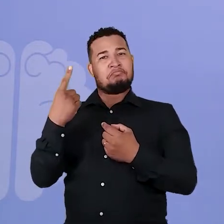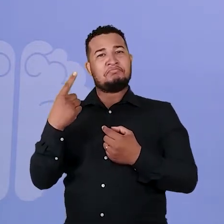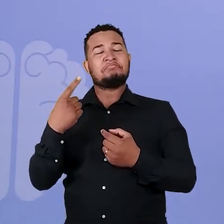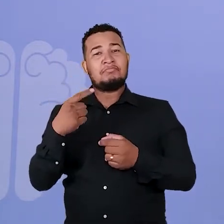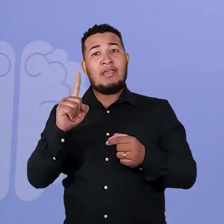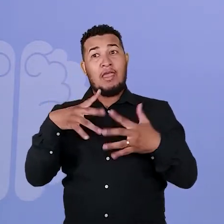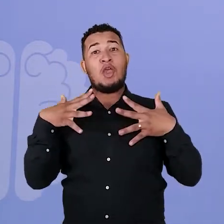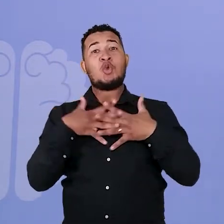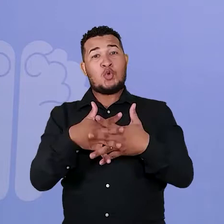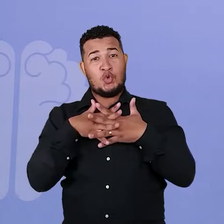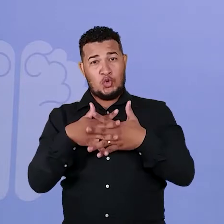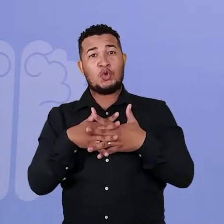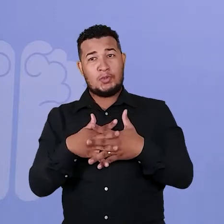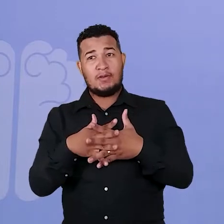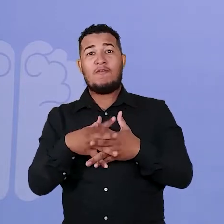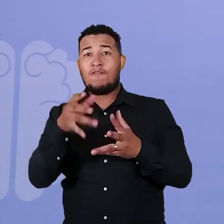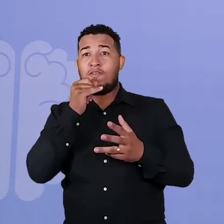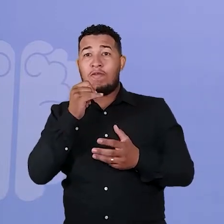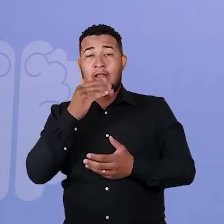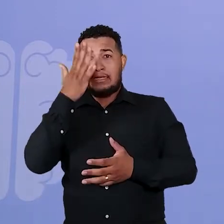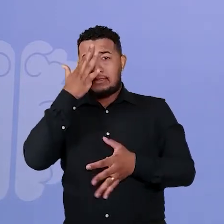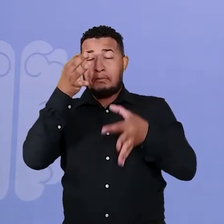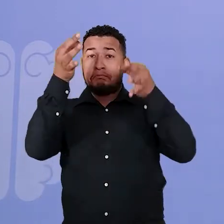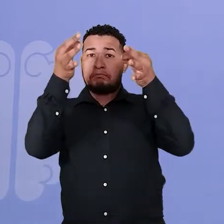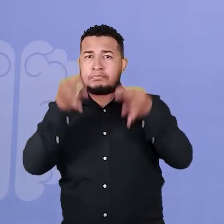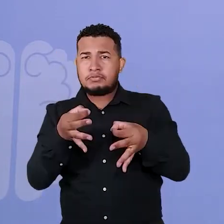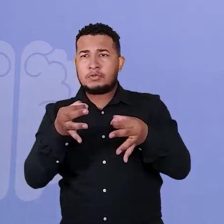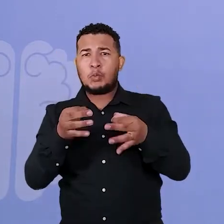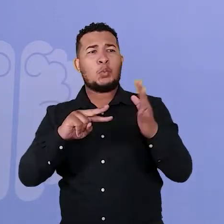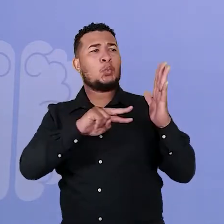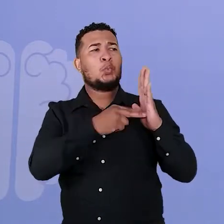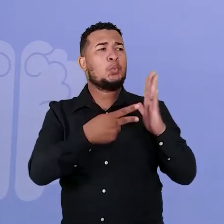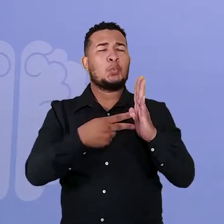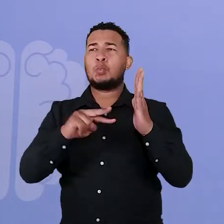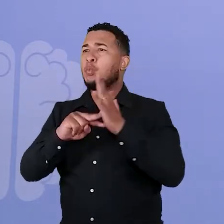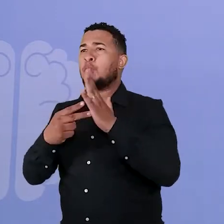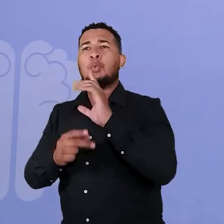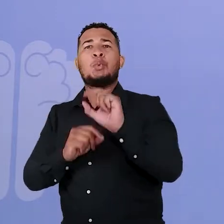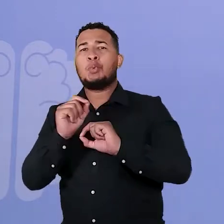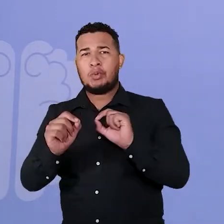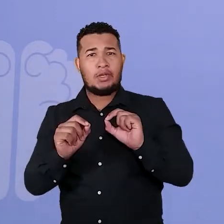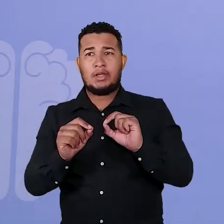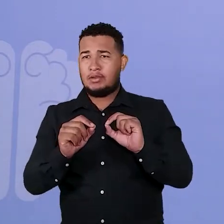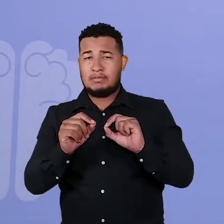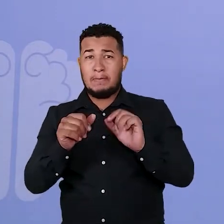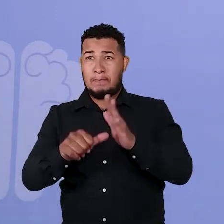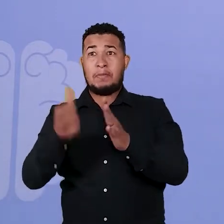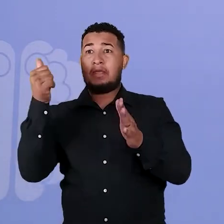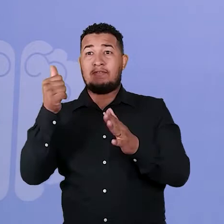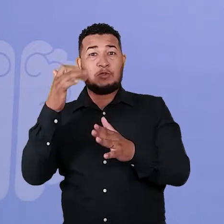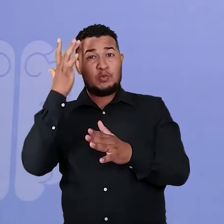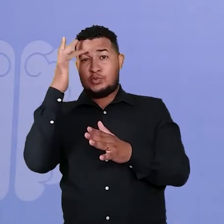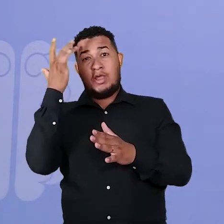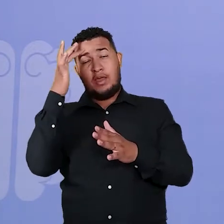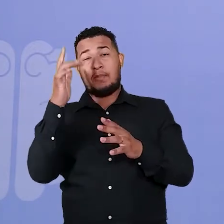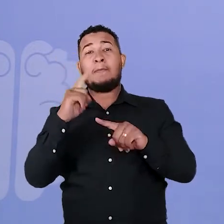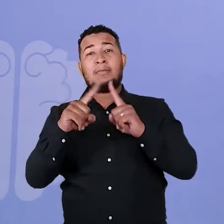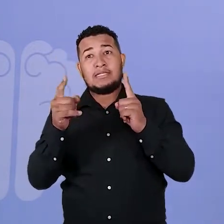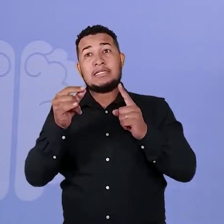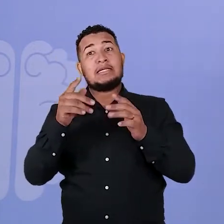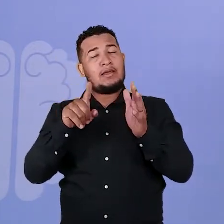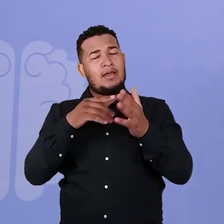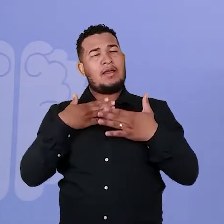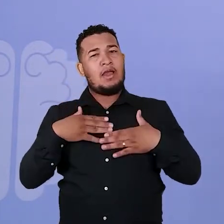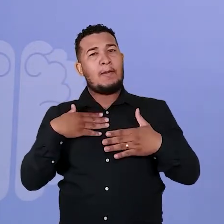de um esforço bastante complicado, a gente ainda não sabe ao certo o que significa exatamente ver as coisas pela primeira